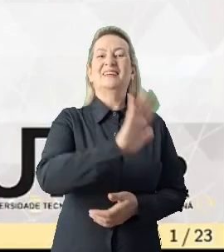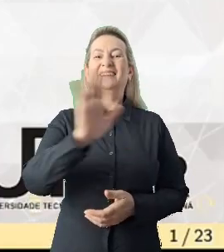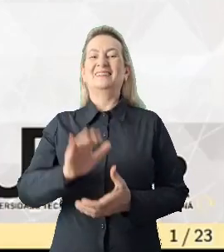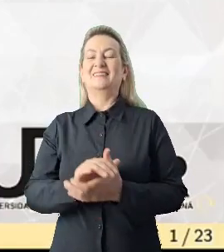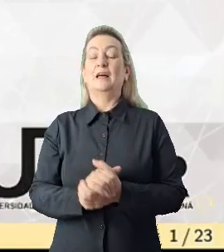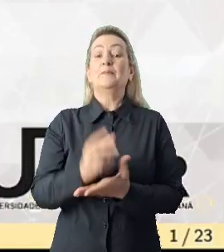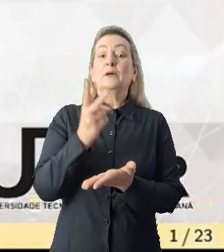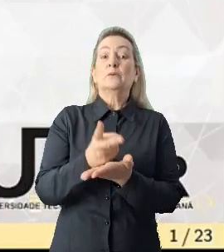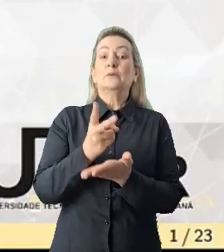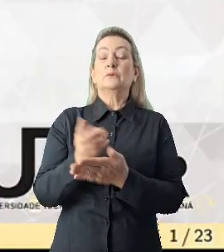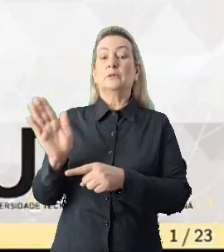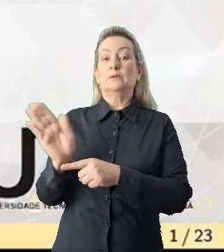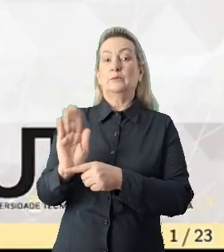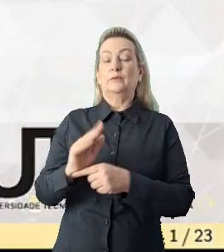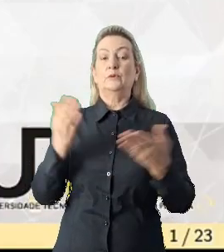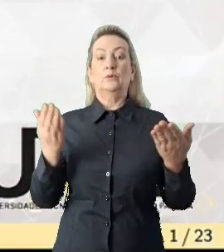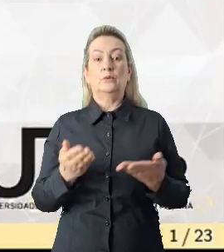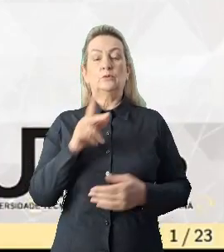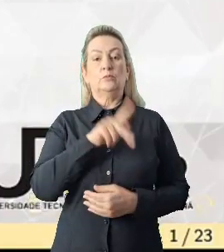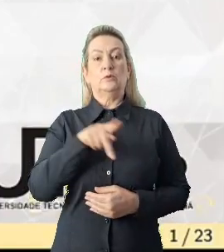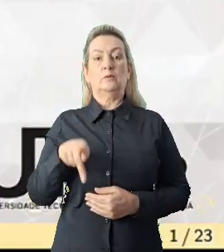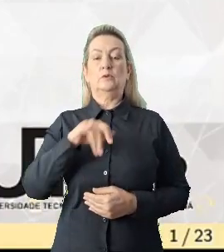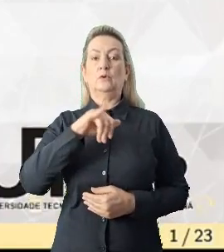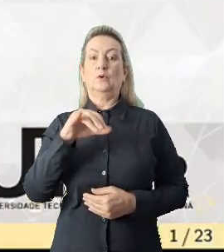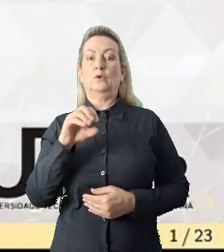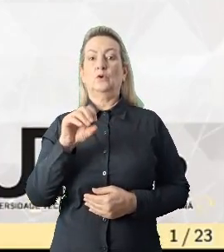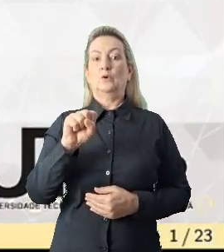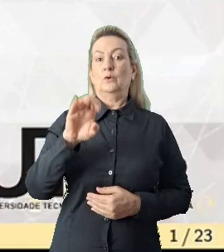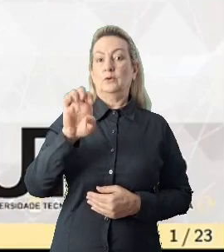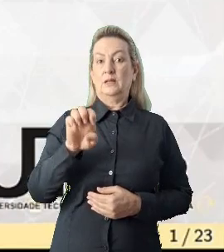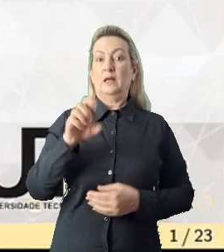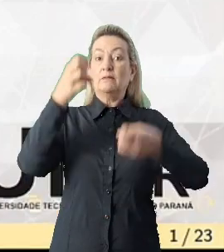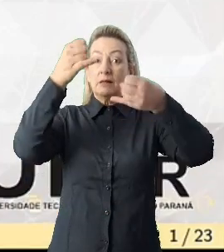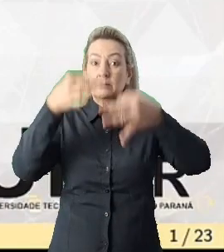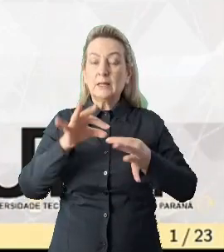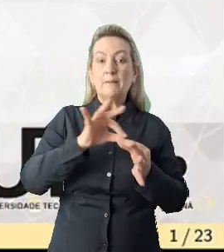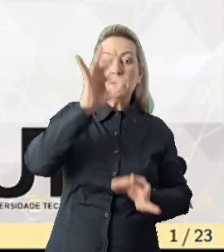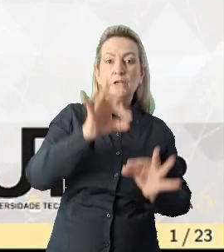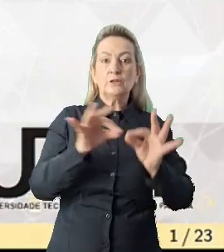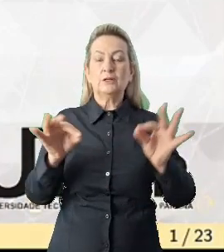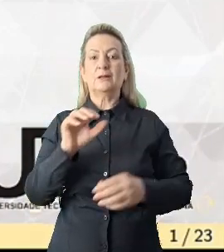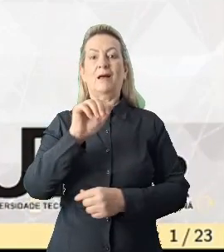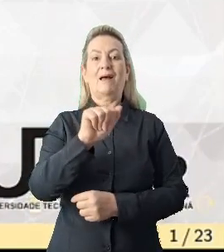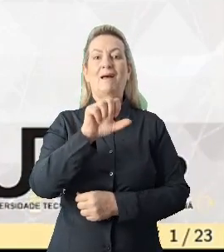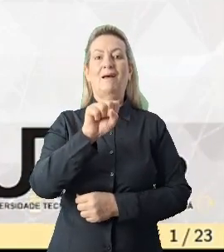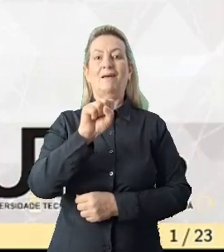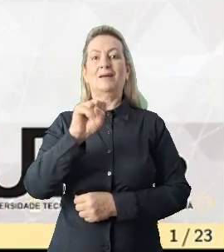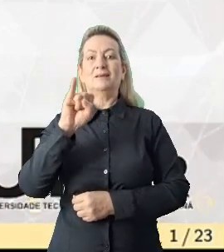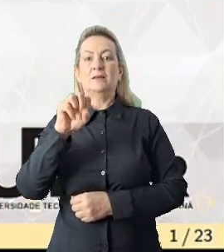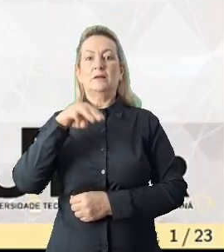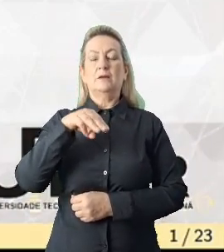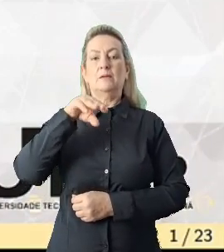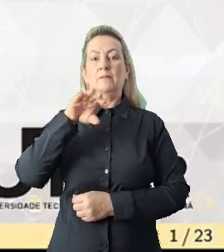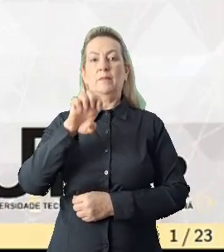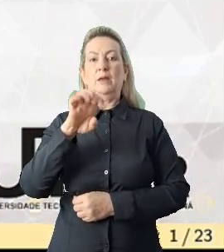Olá a todos, então dando continuidade aos nossos vídeos, hoje o professor José Carlos vai falar sobre medidas de assimetria.